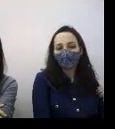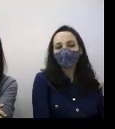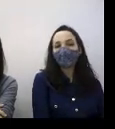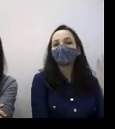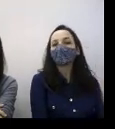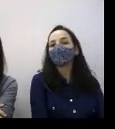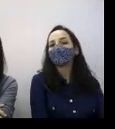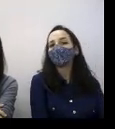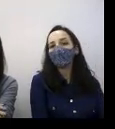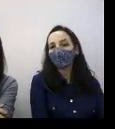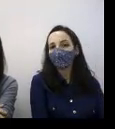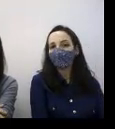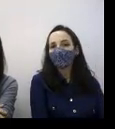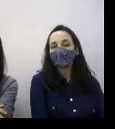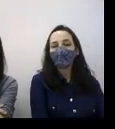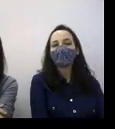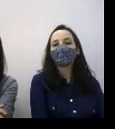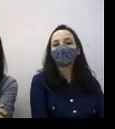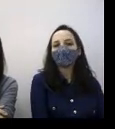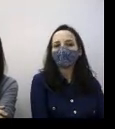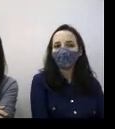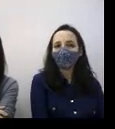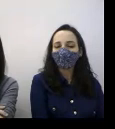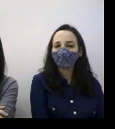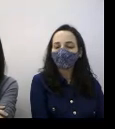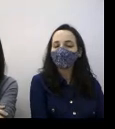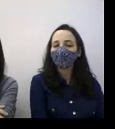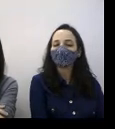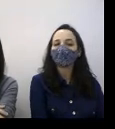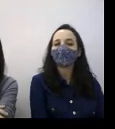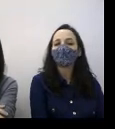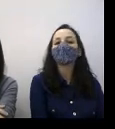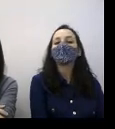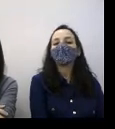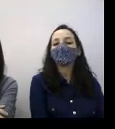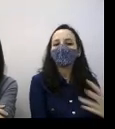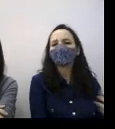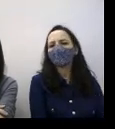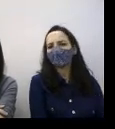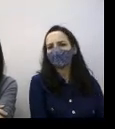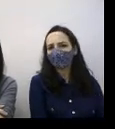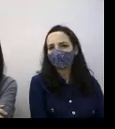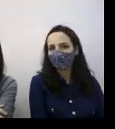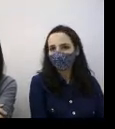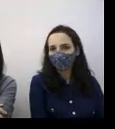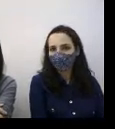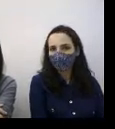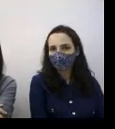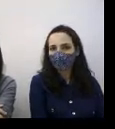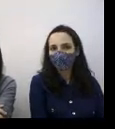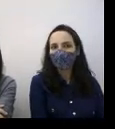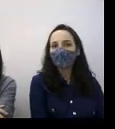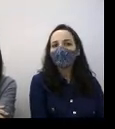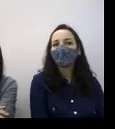Então, trazendo para fora, para esse externo, contando com esse externo, a possibilidade de